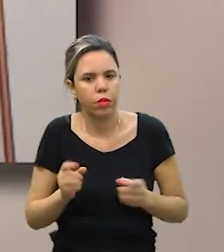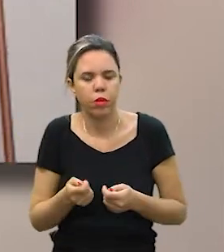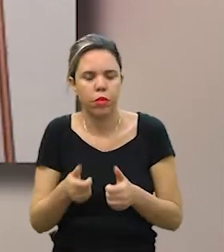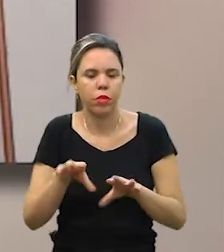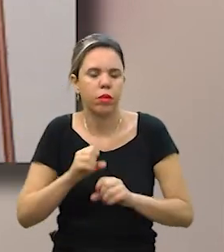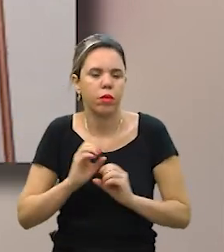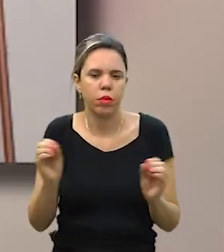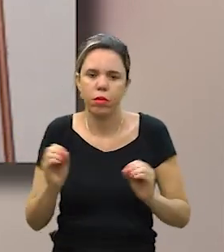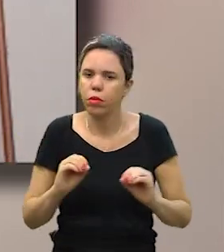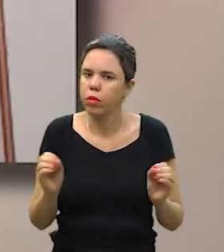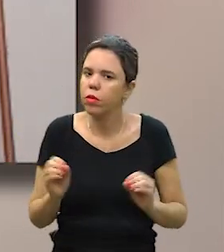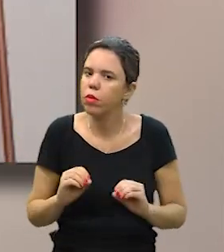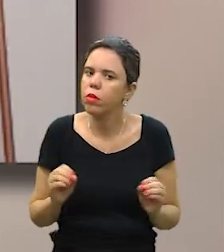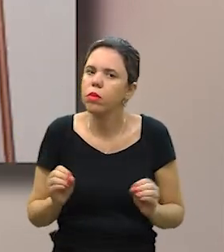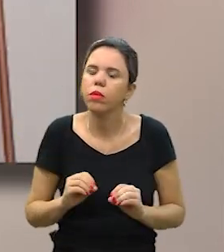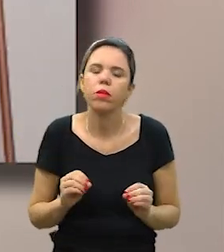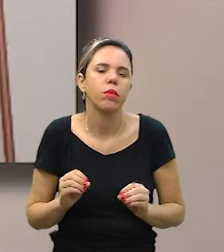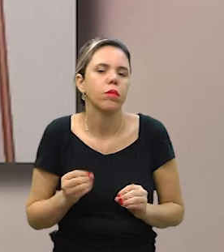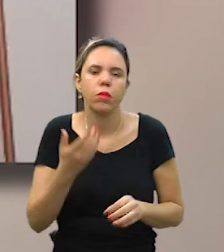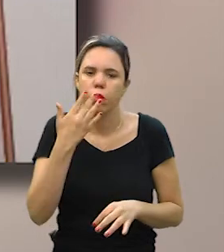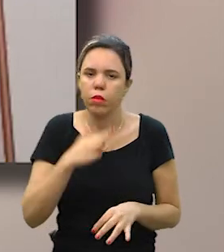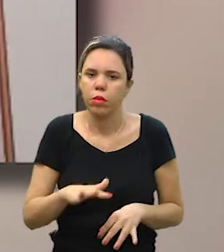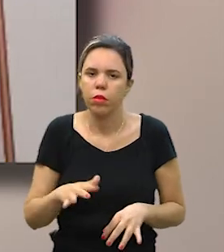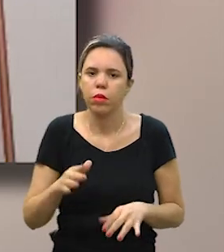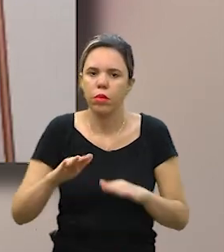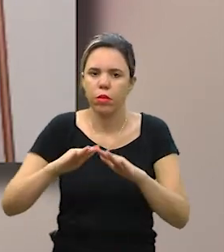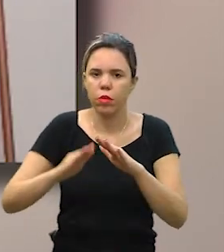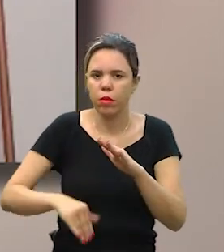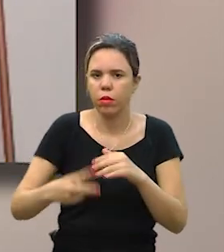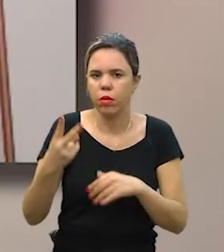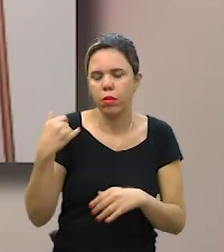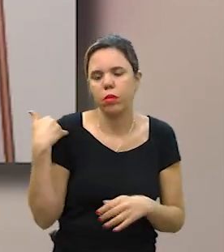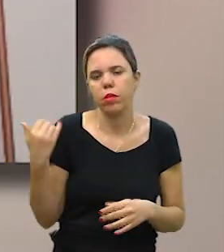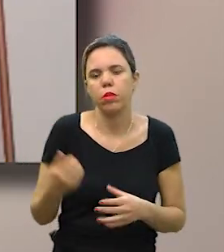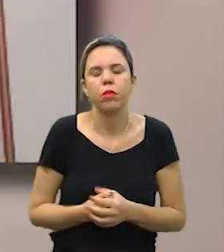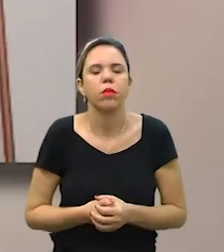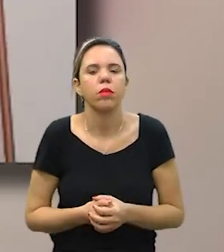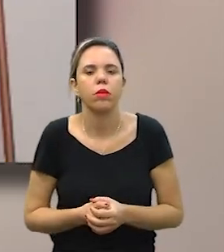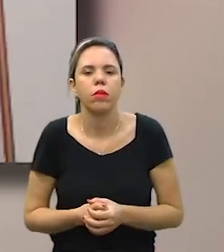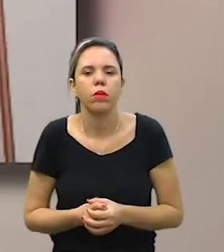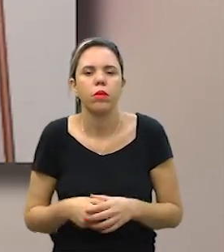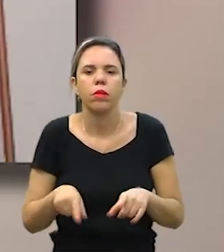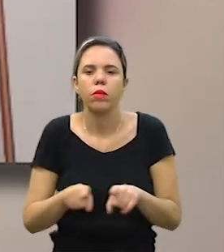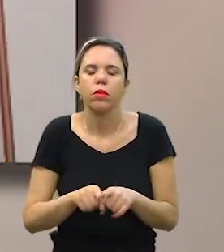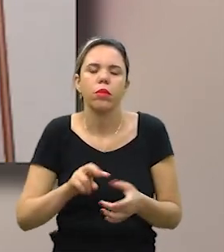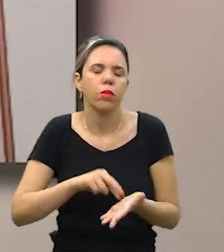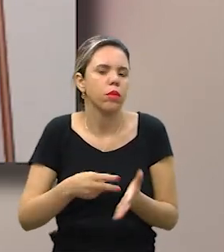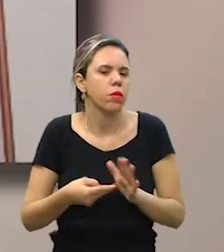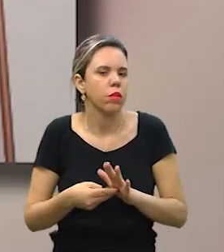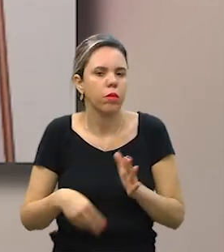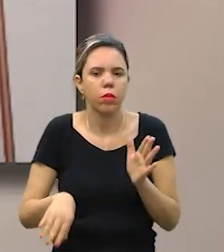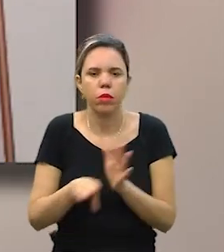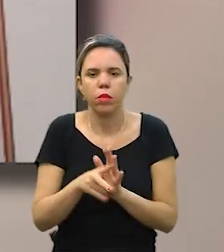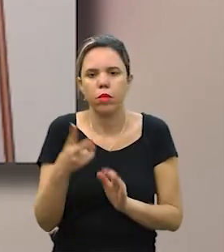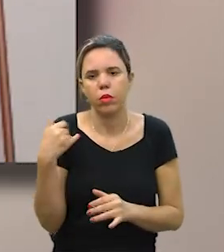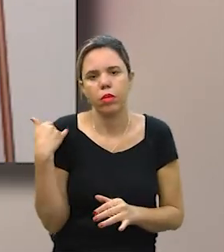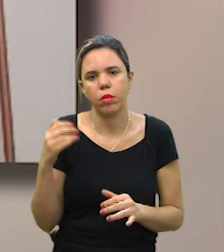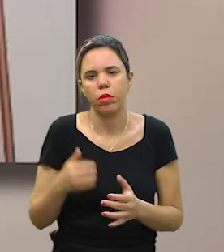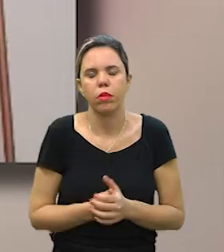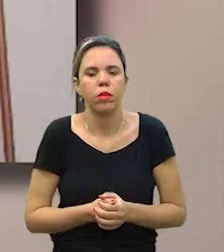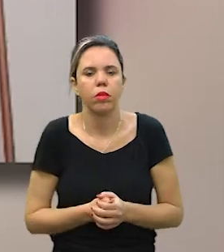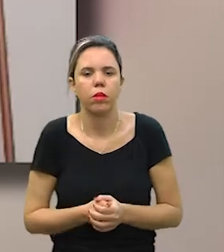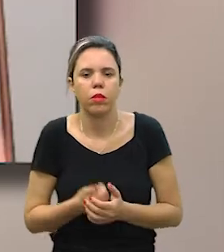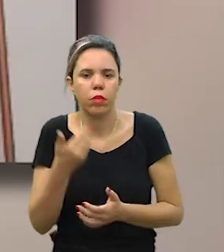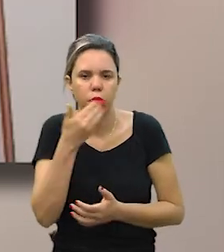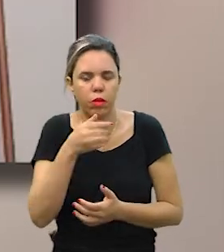tem benefício nenhum para criança menor de 2 anos. E isso também não quer dizer que chegou nos